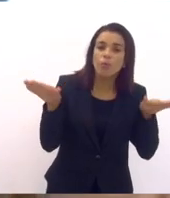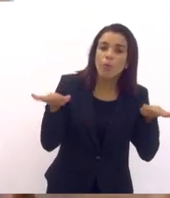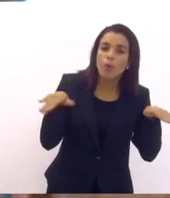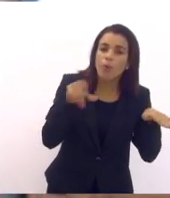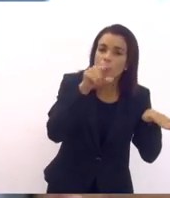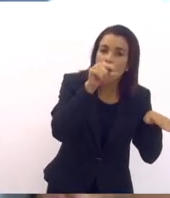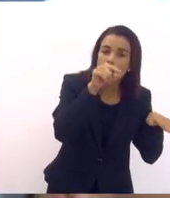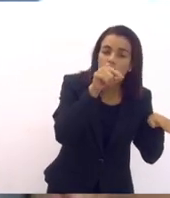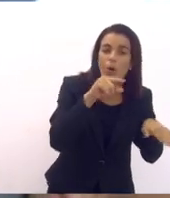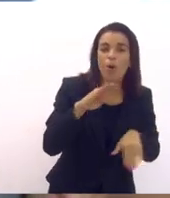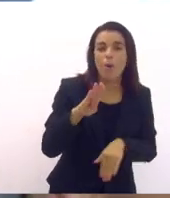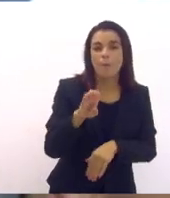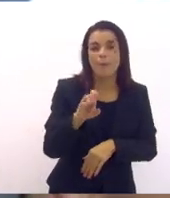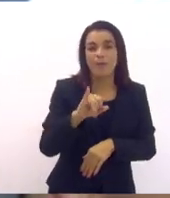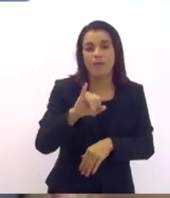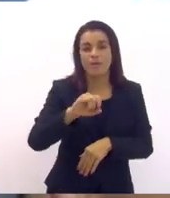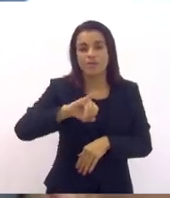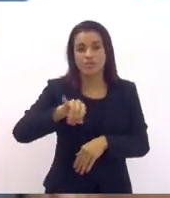é